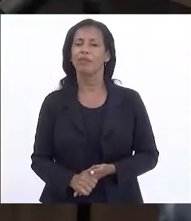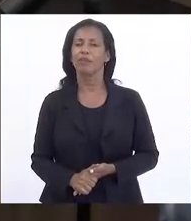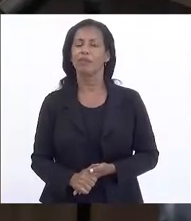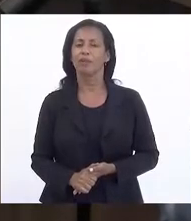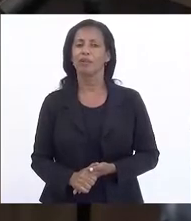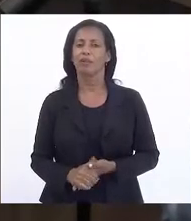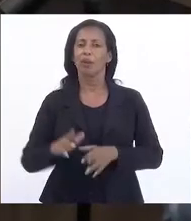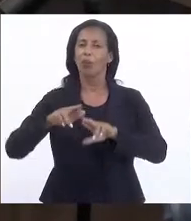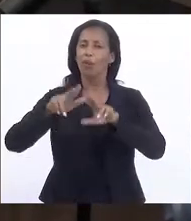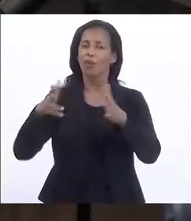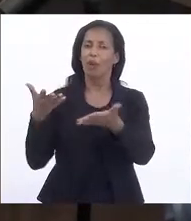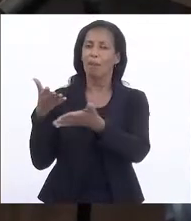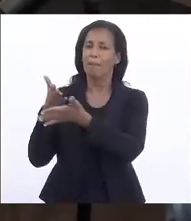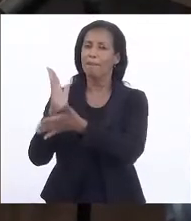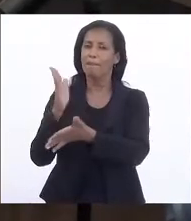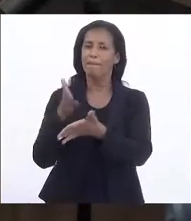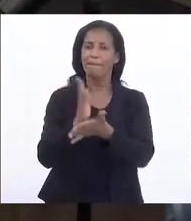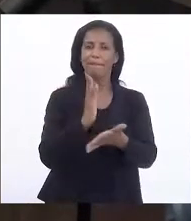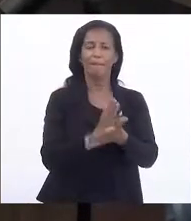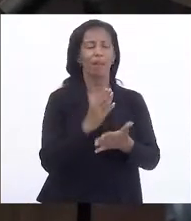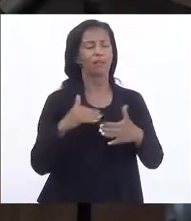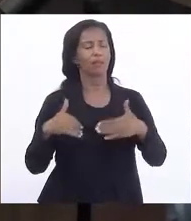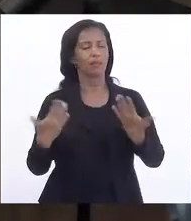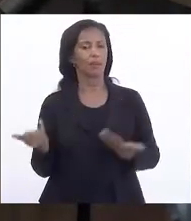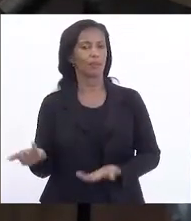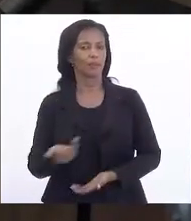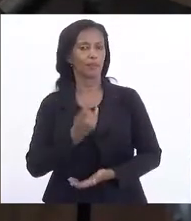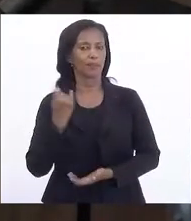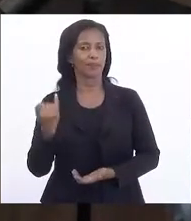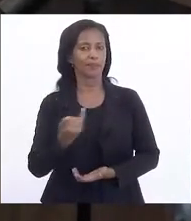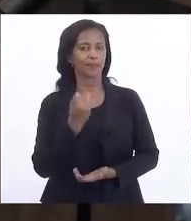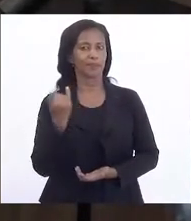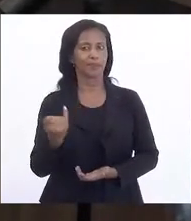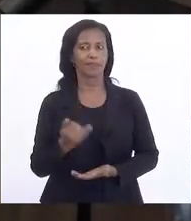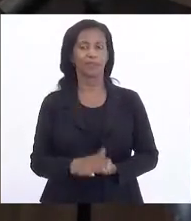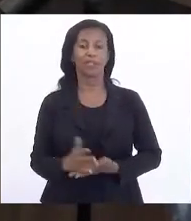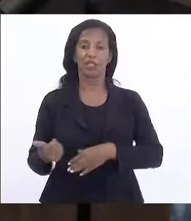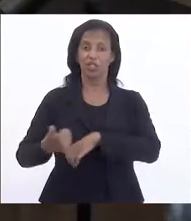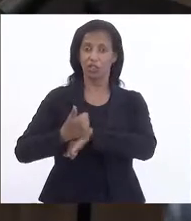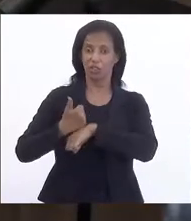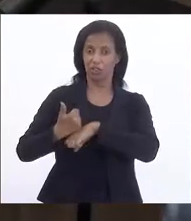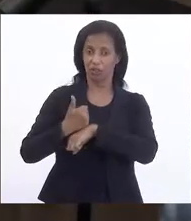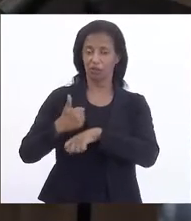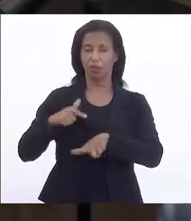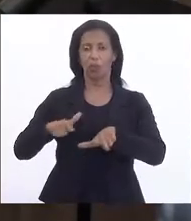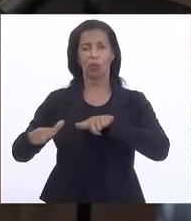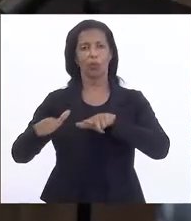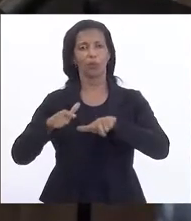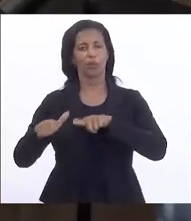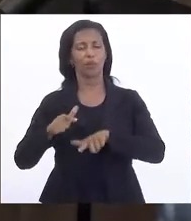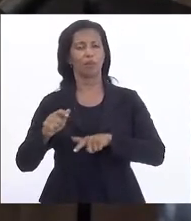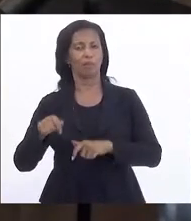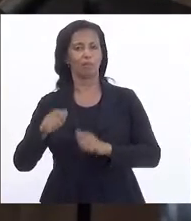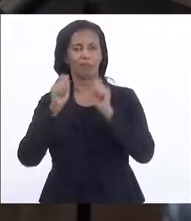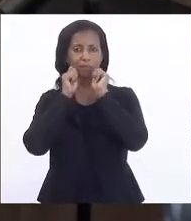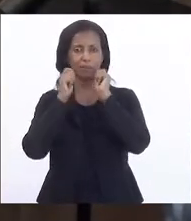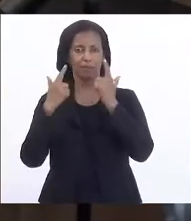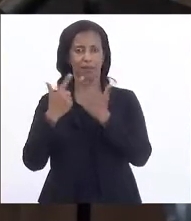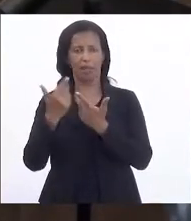suas aprovações tão importantes e que dignificam ainda mais o trabalho legislativo dessa casa